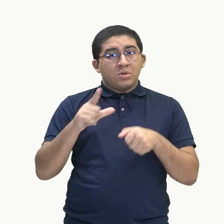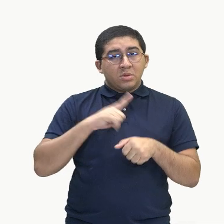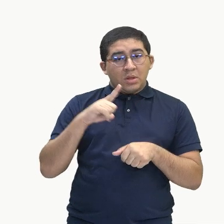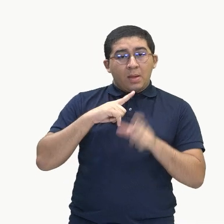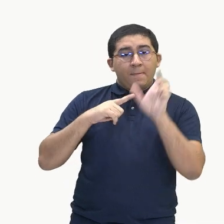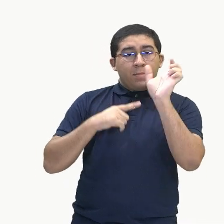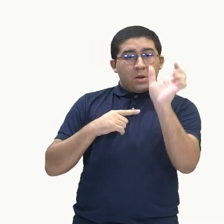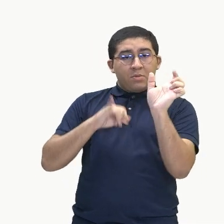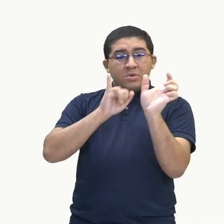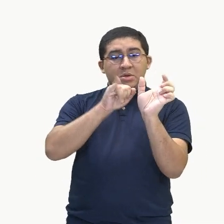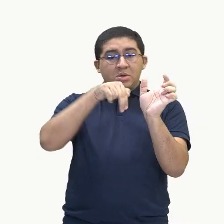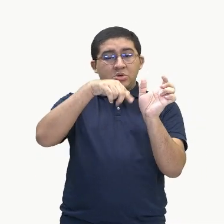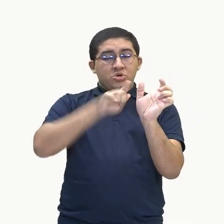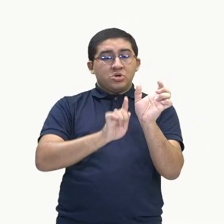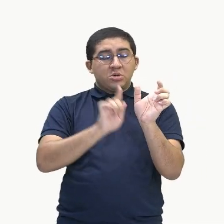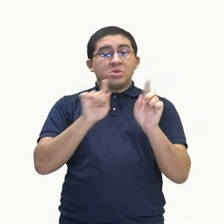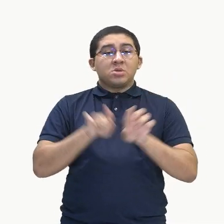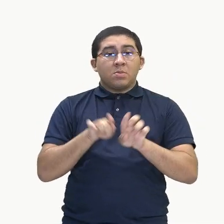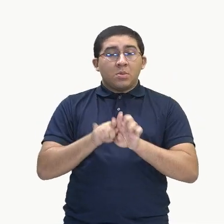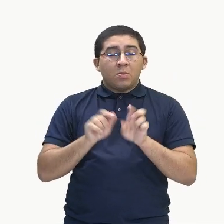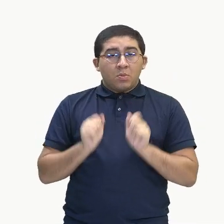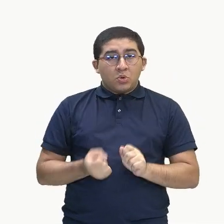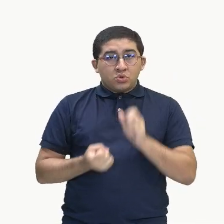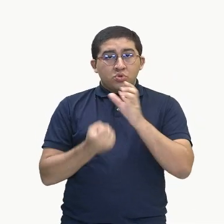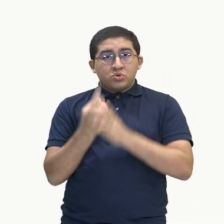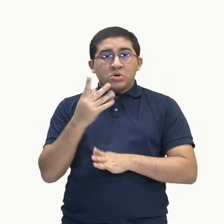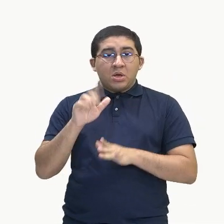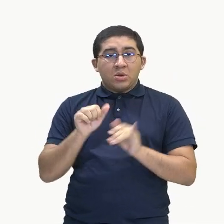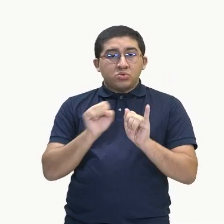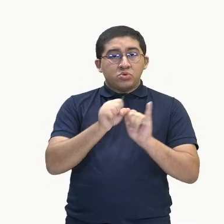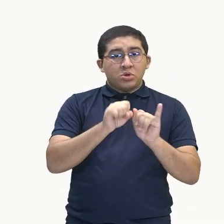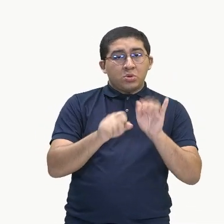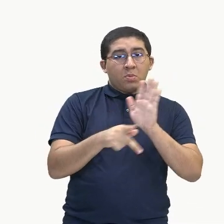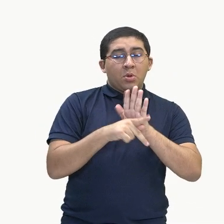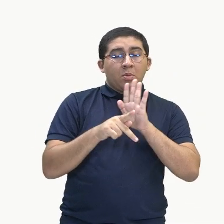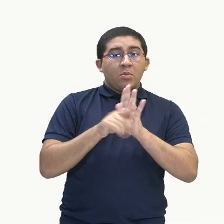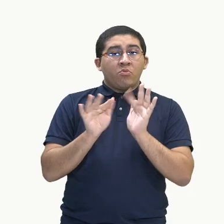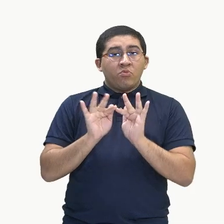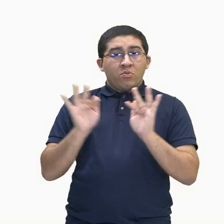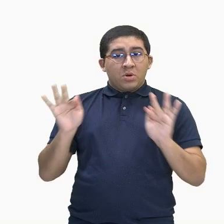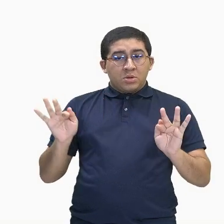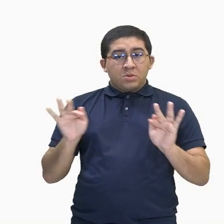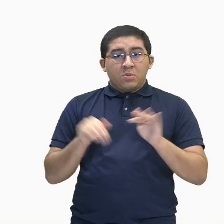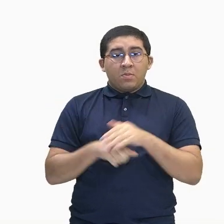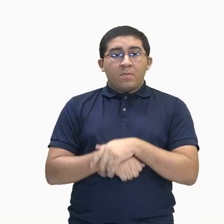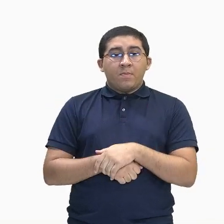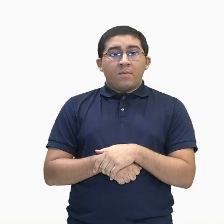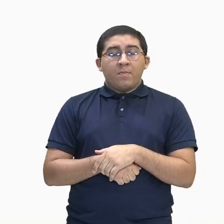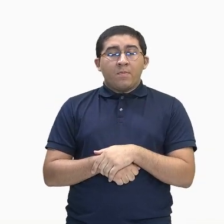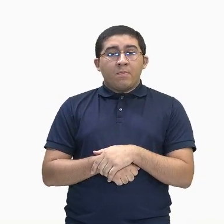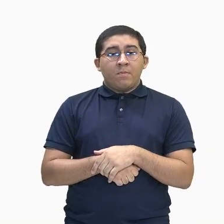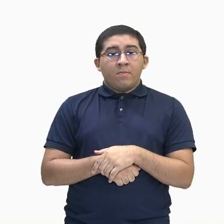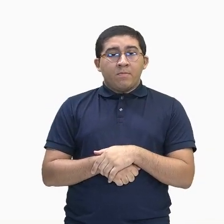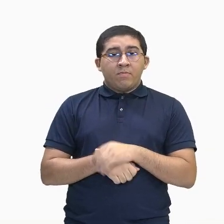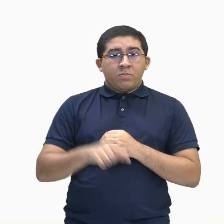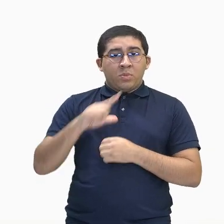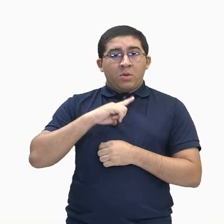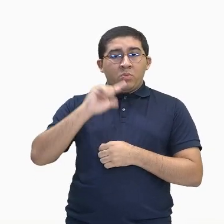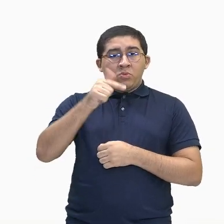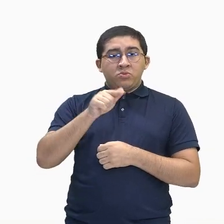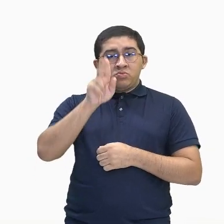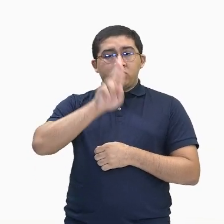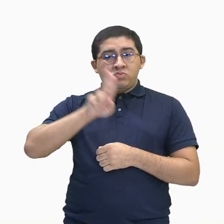em ing. E ele pode aparecer como sujeito da frase, tá? Vamos lá. Tem mais um uso aqui